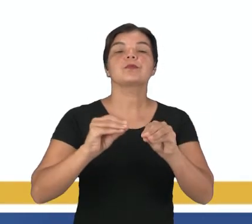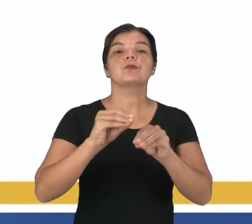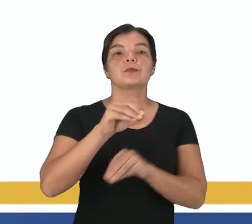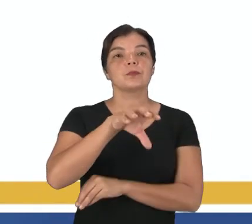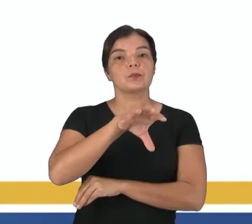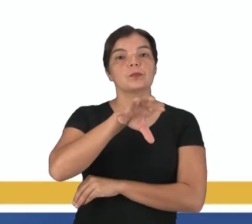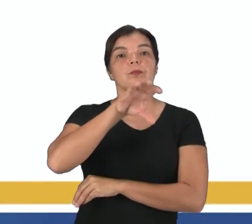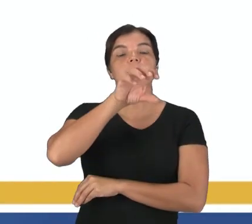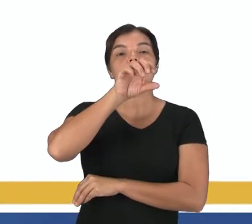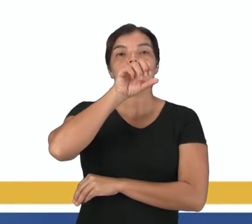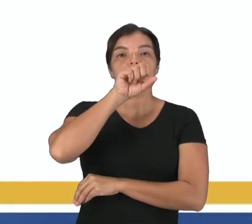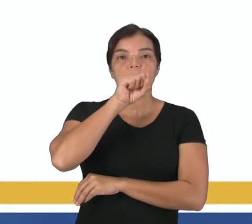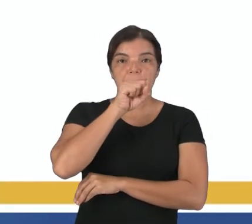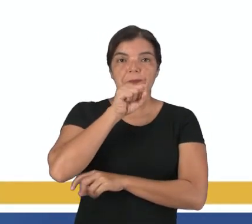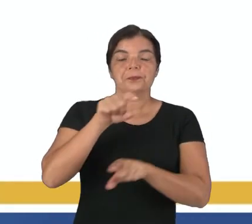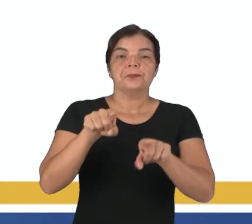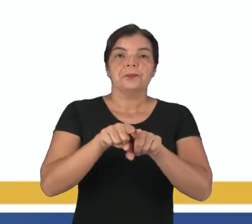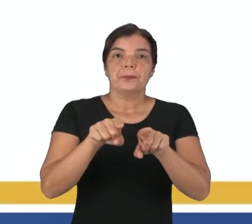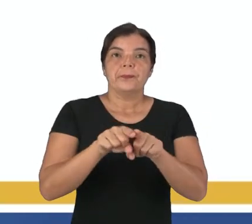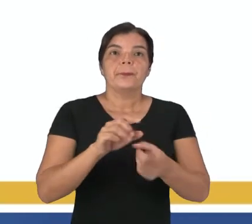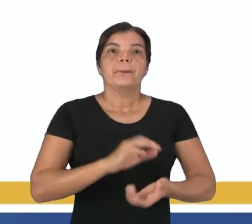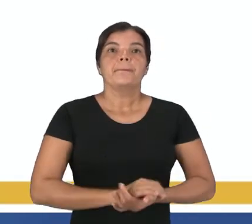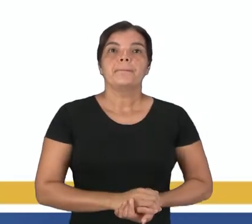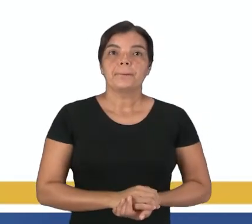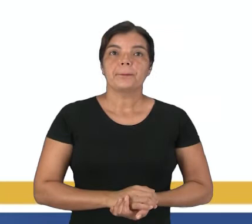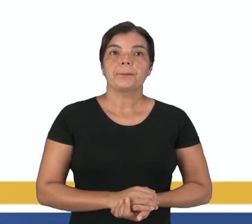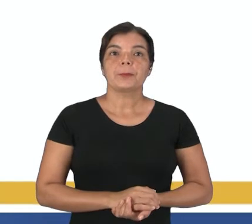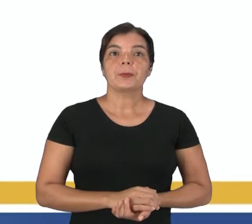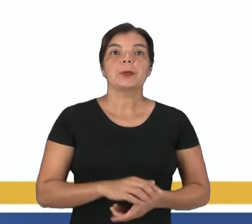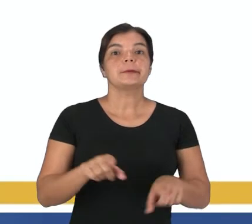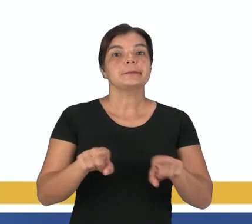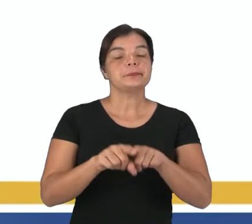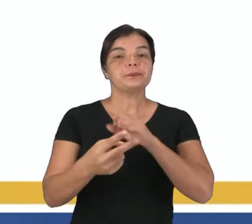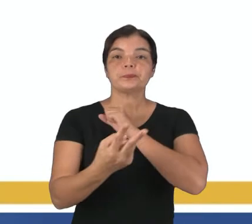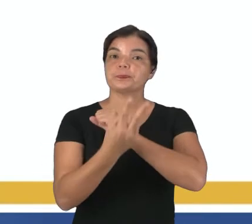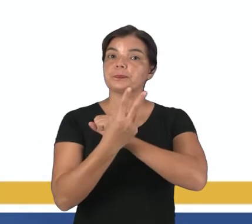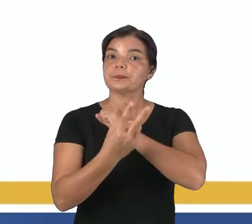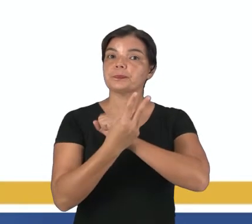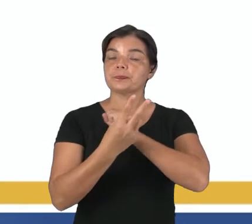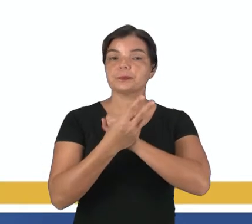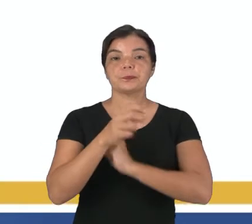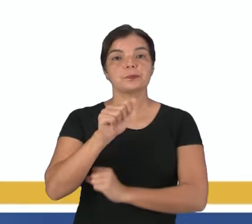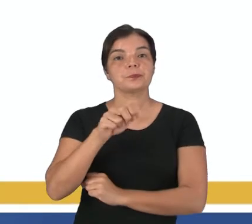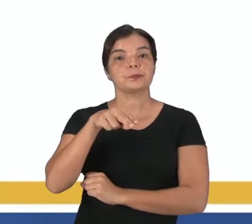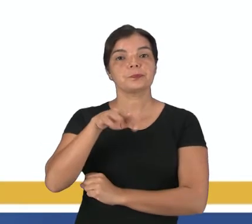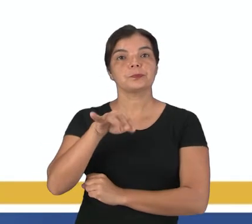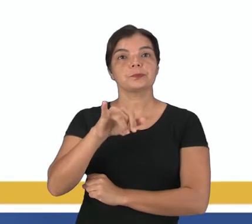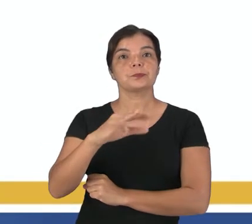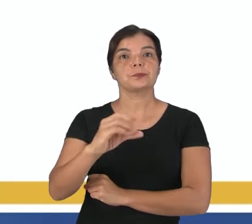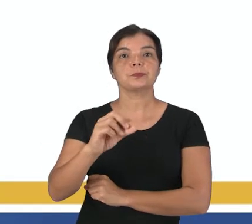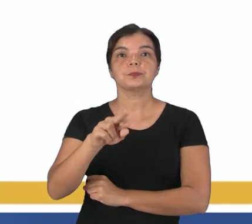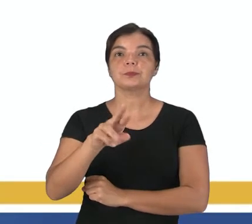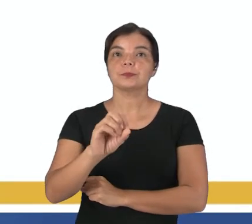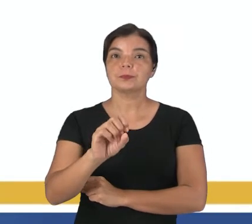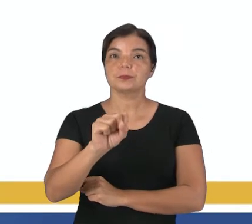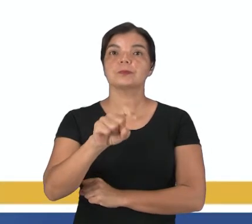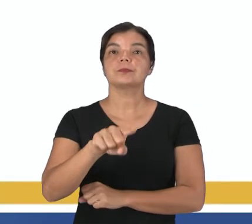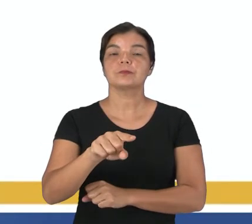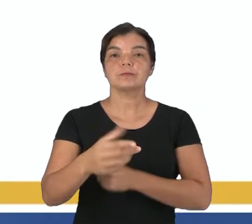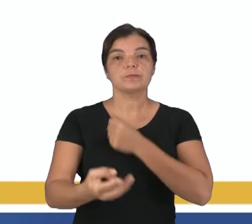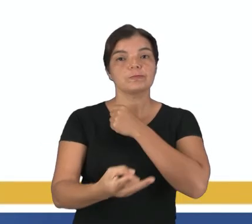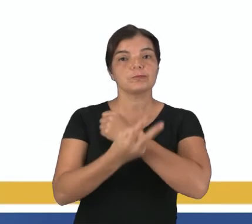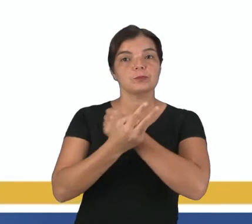da nossa pele né na função estrutural da nossa pele a hemoglobina do sangue que transporta o oxigênio os anticorpos